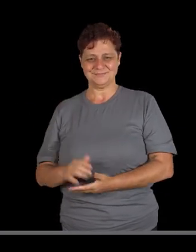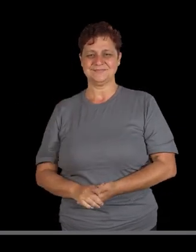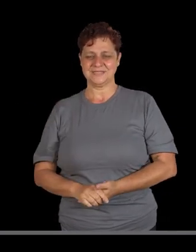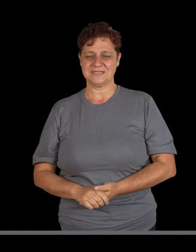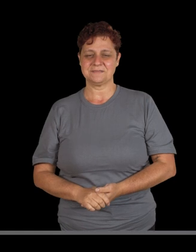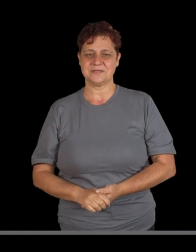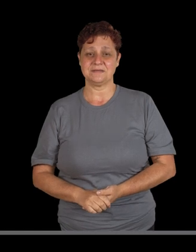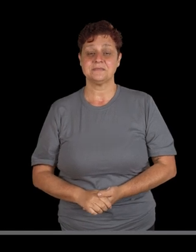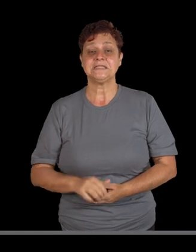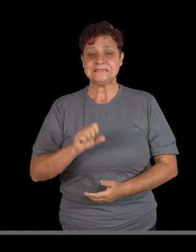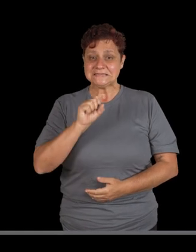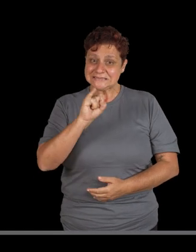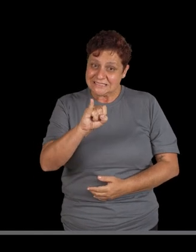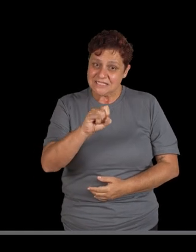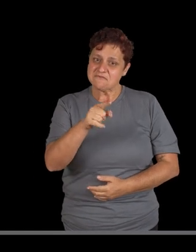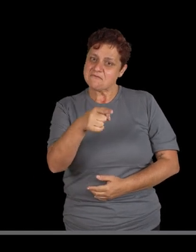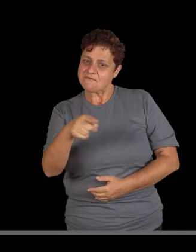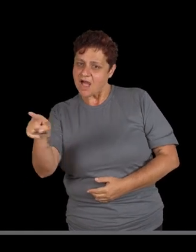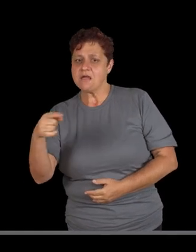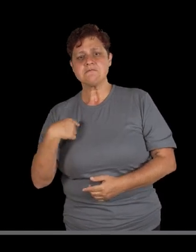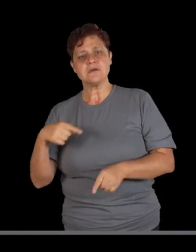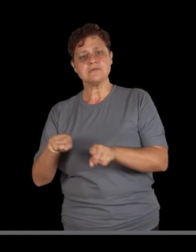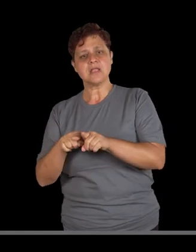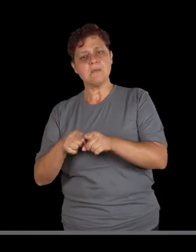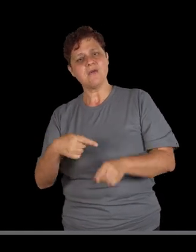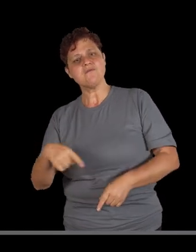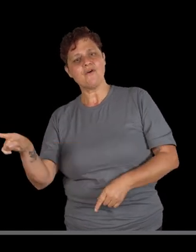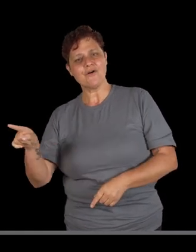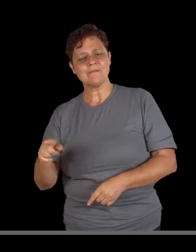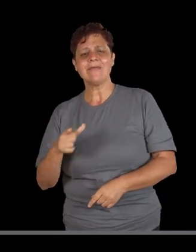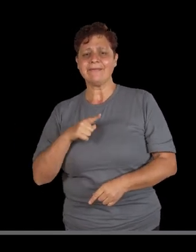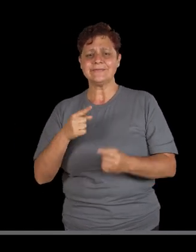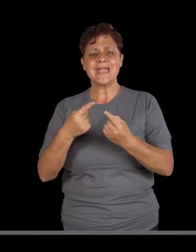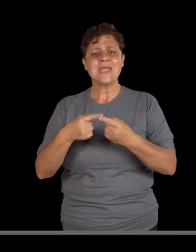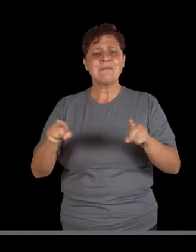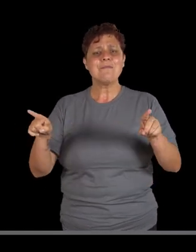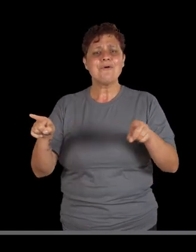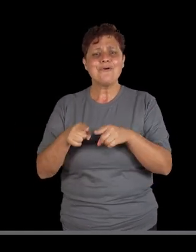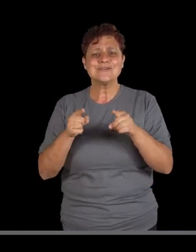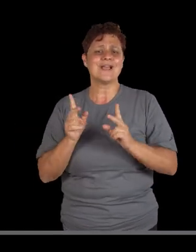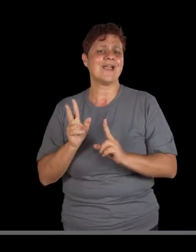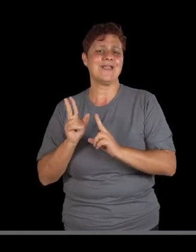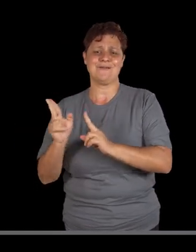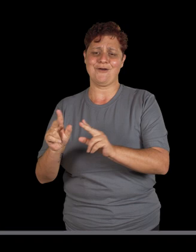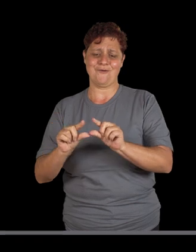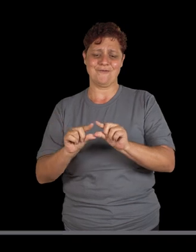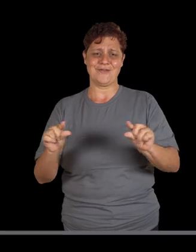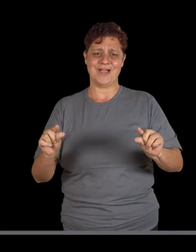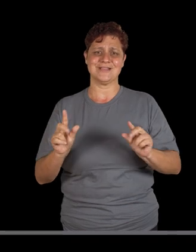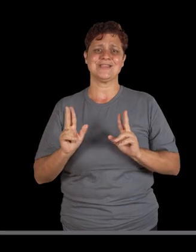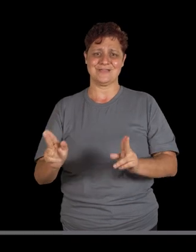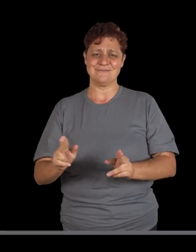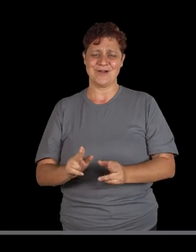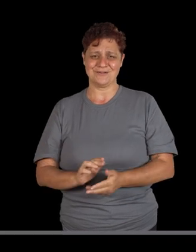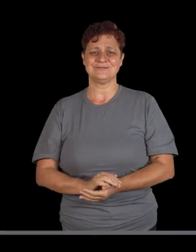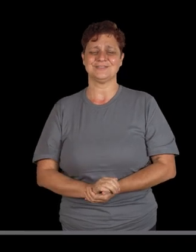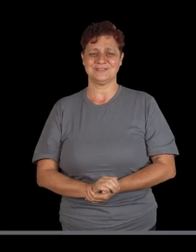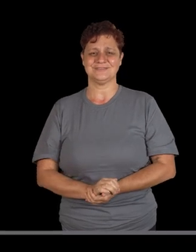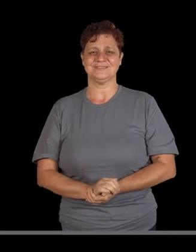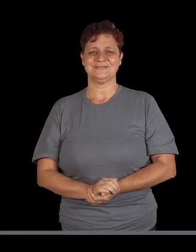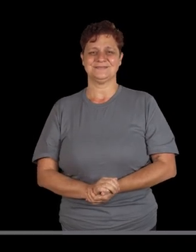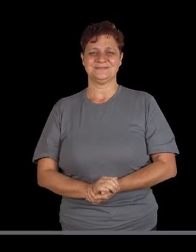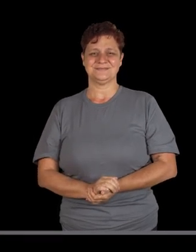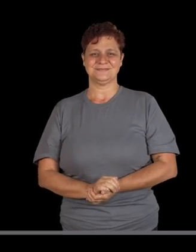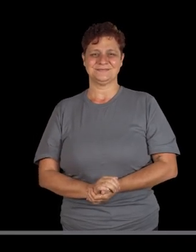que você vá, eu vou também. Não tem uma música que fala, as long as you love me, do Backstreet